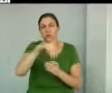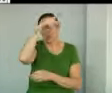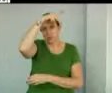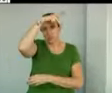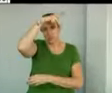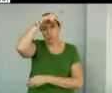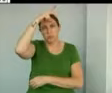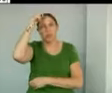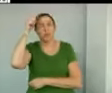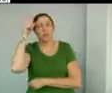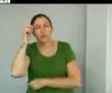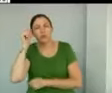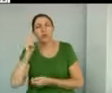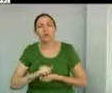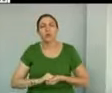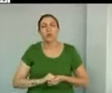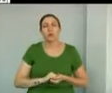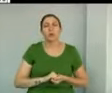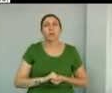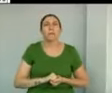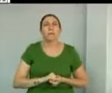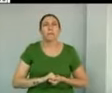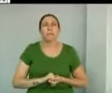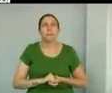para investimentos.